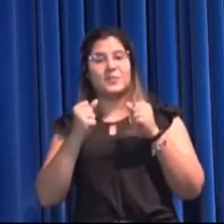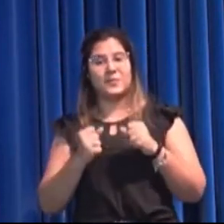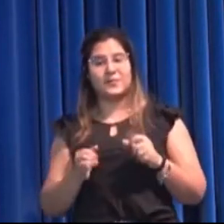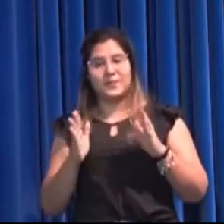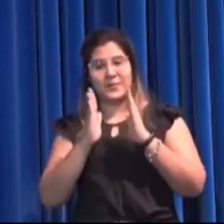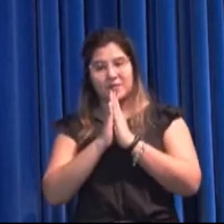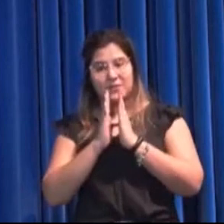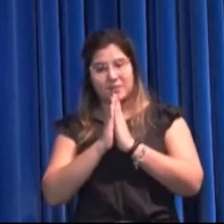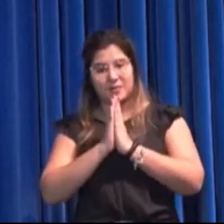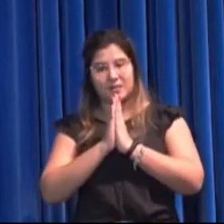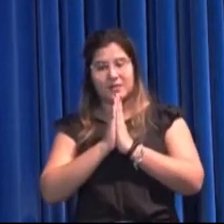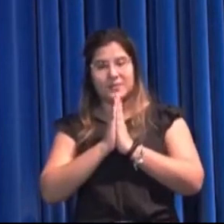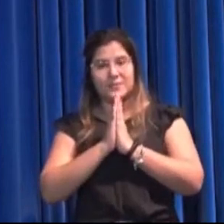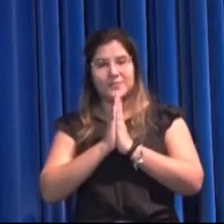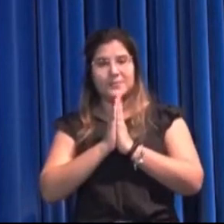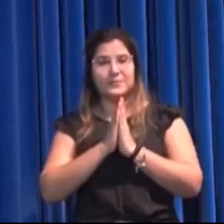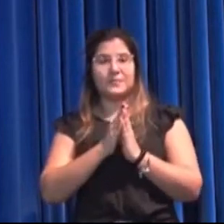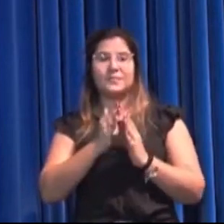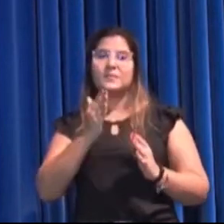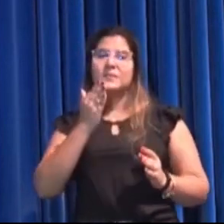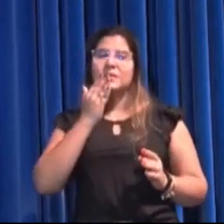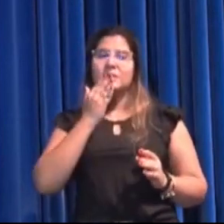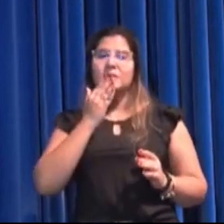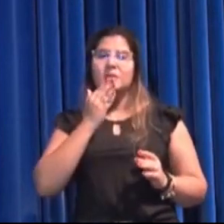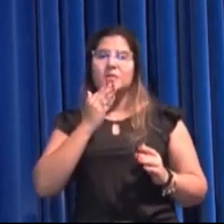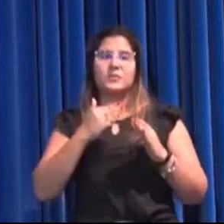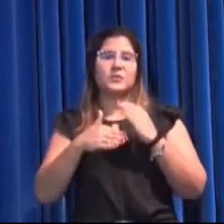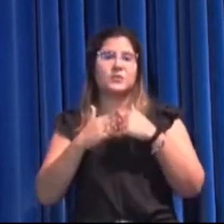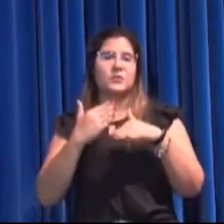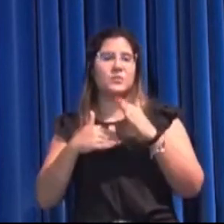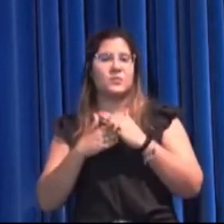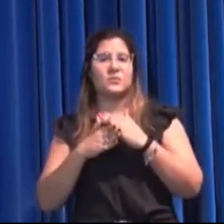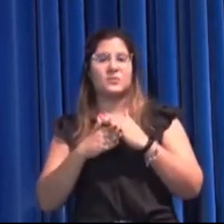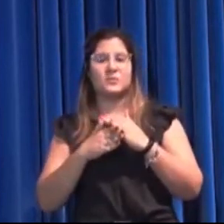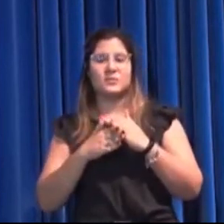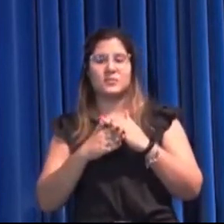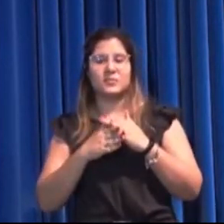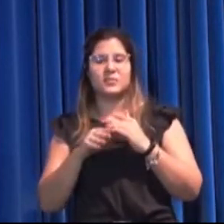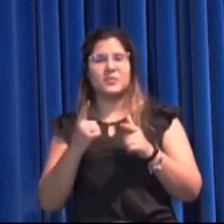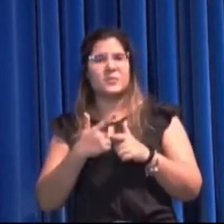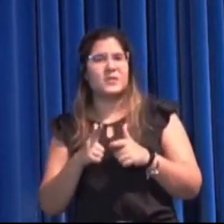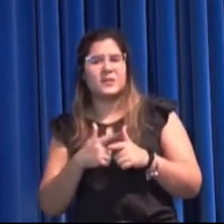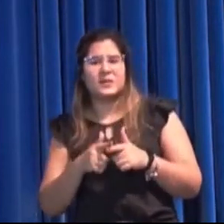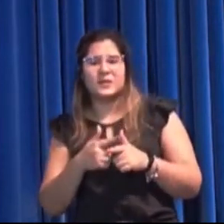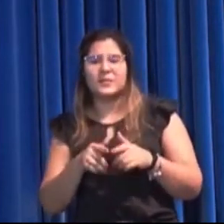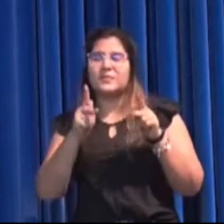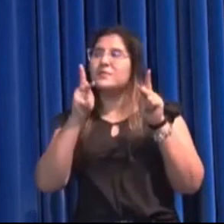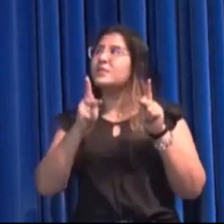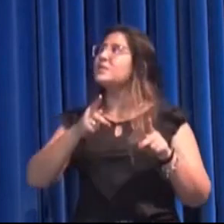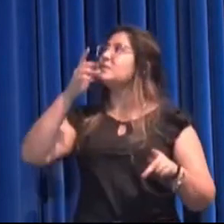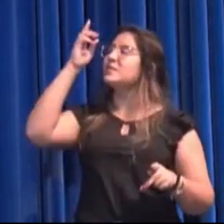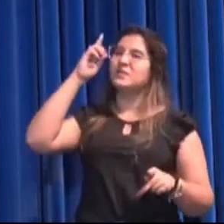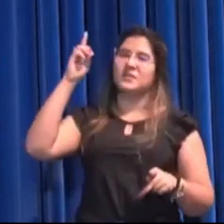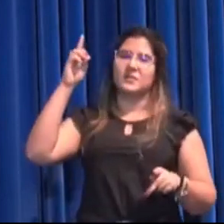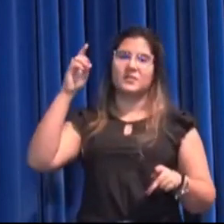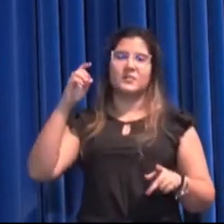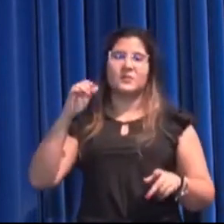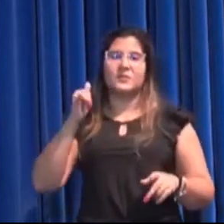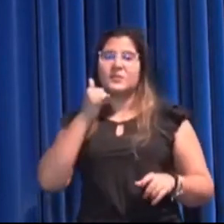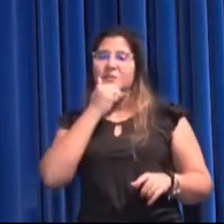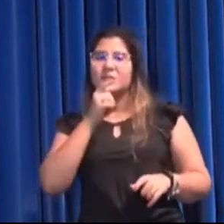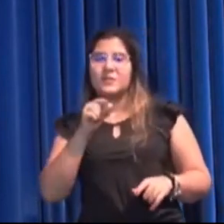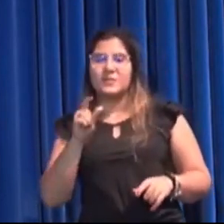nós podemos colocar todas as nossas mazelas diante dele. E aí então Ele vai perdoar os nossos